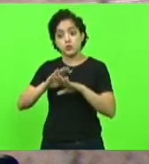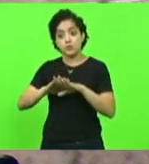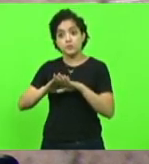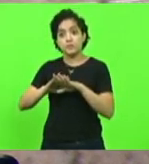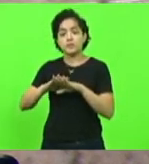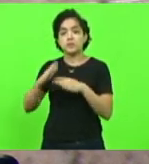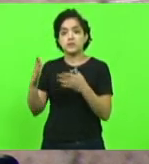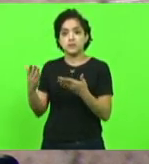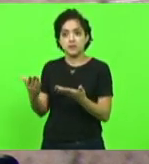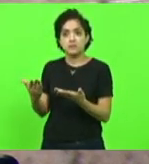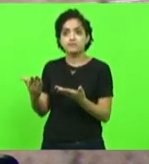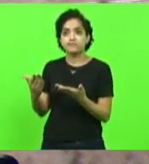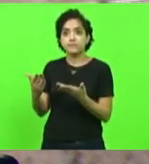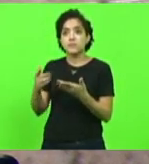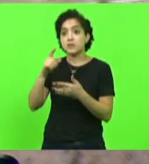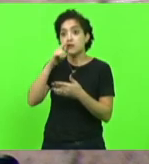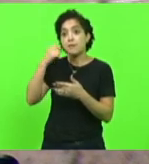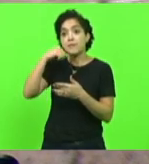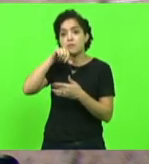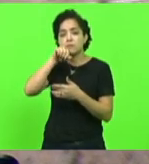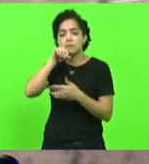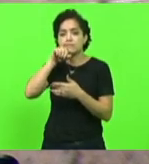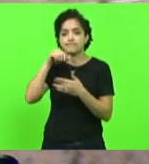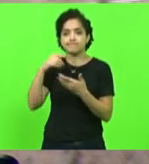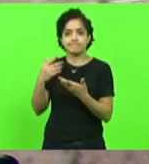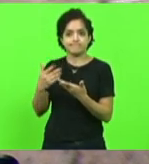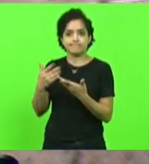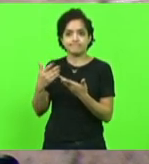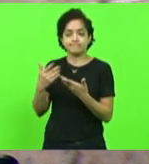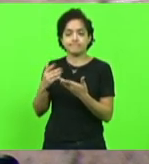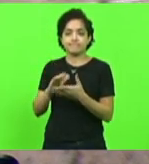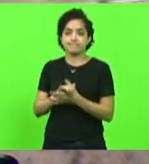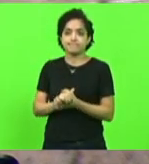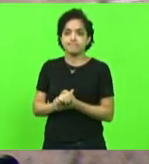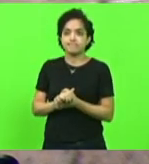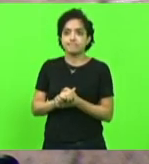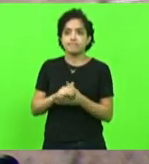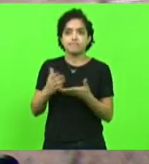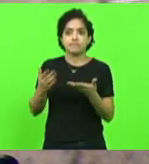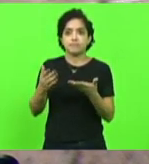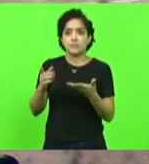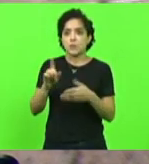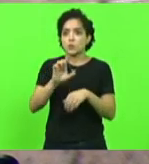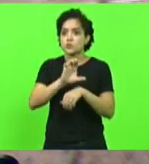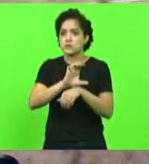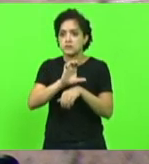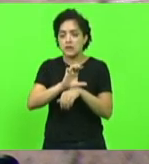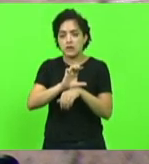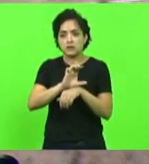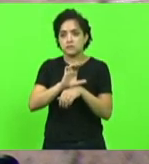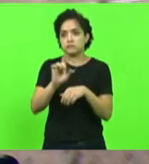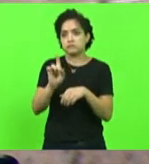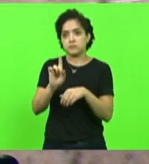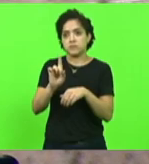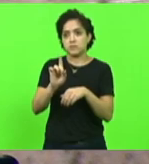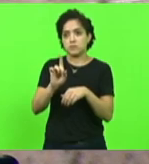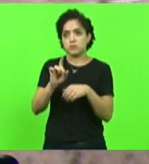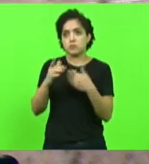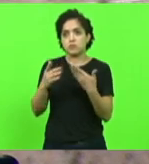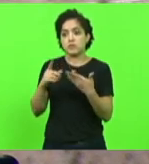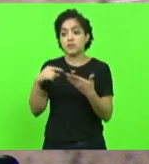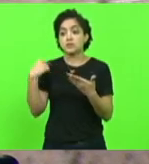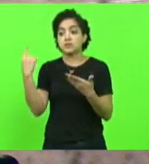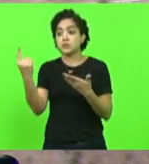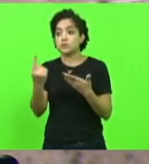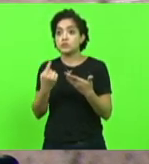são os pais, não as escolas, não o Estado. Quem somos nós